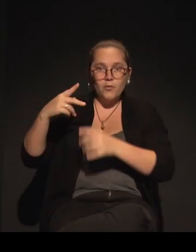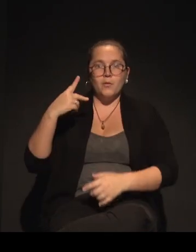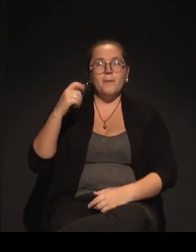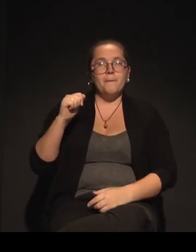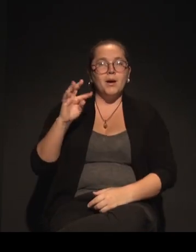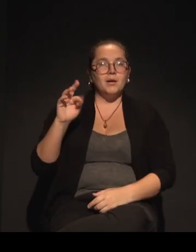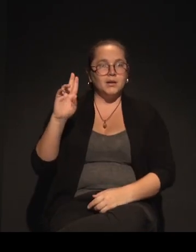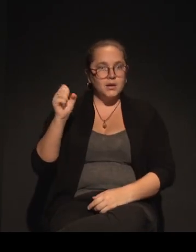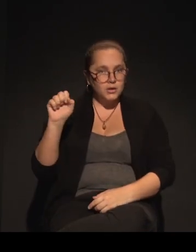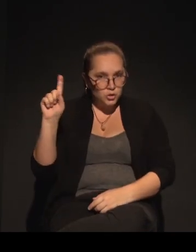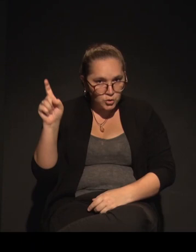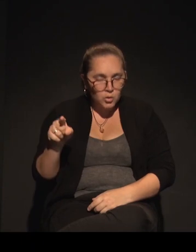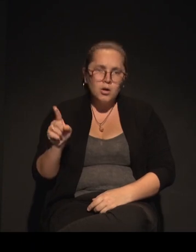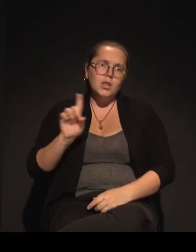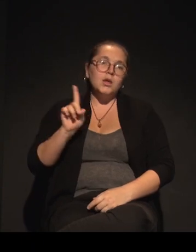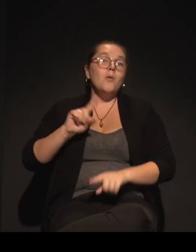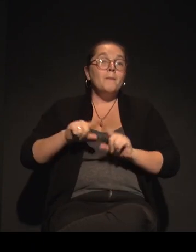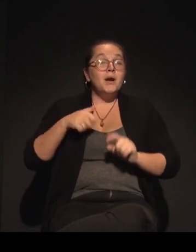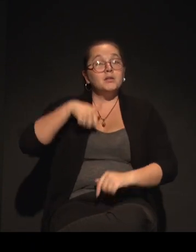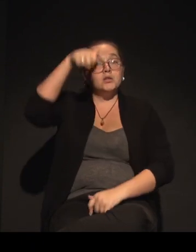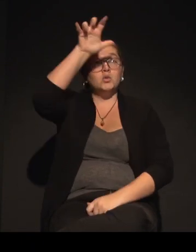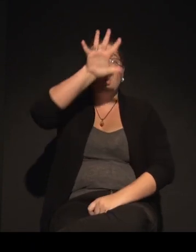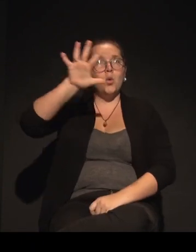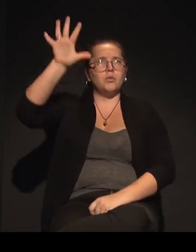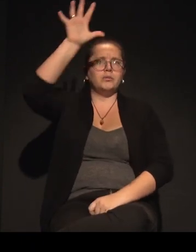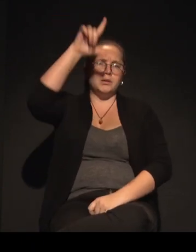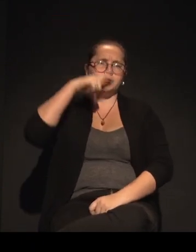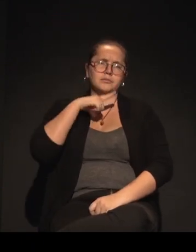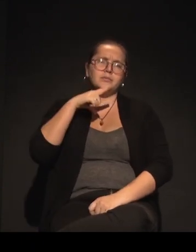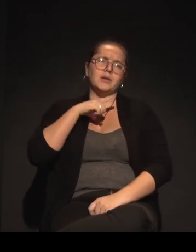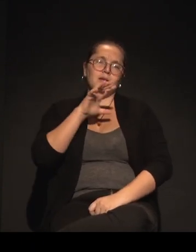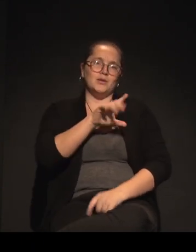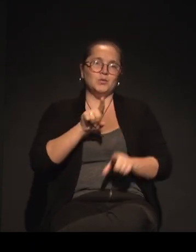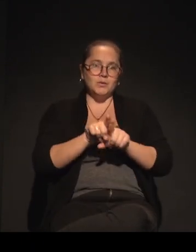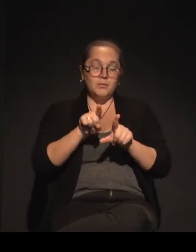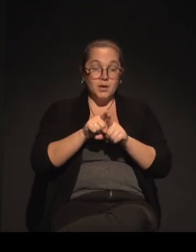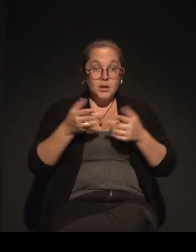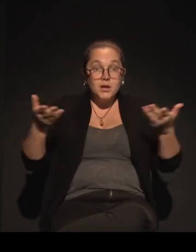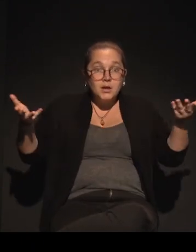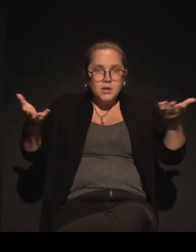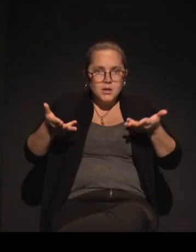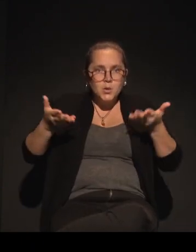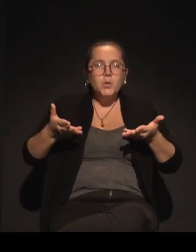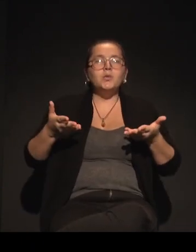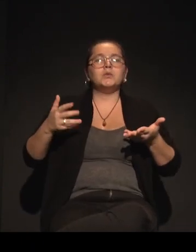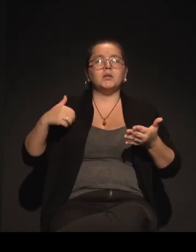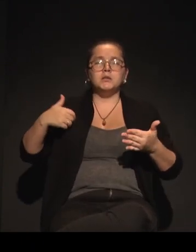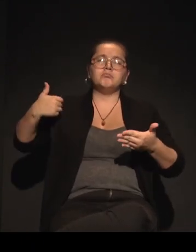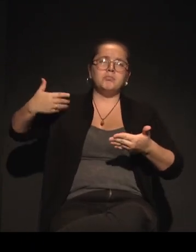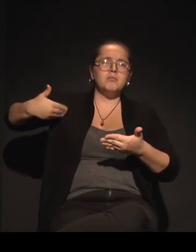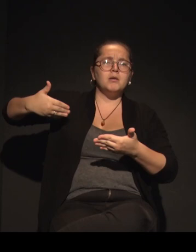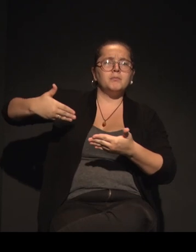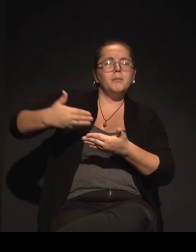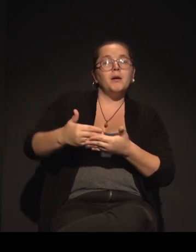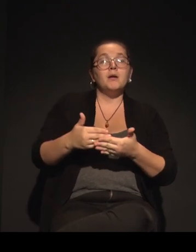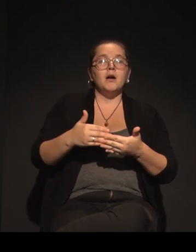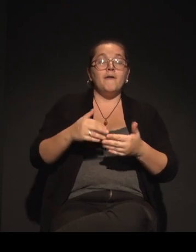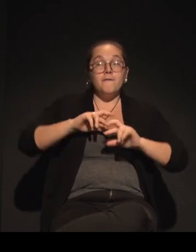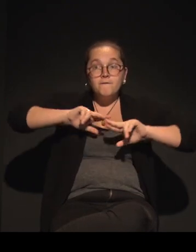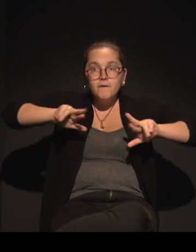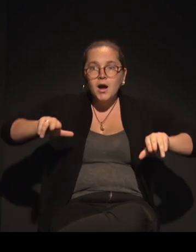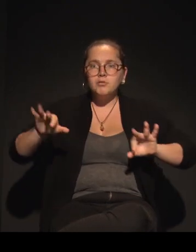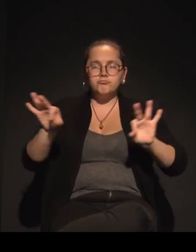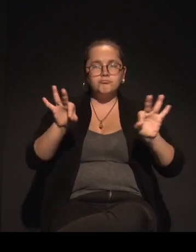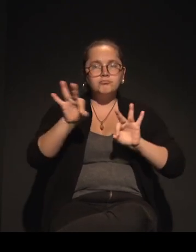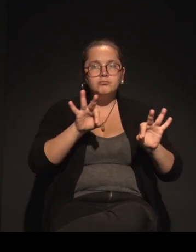nordeste e assim hoje a gente tem desempenhado vários trabalhos nesse processo de revitalização da nossa língua